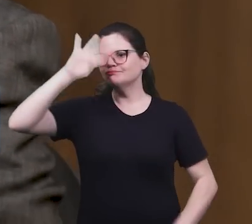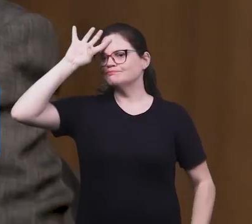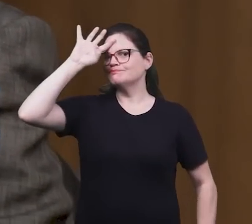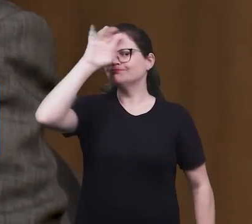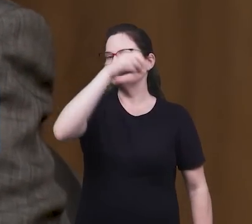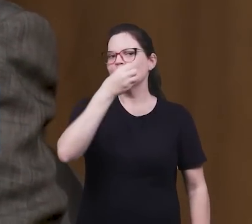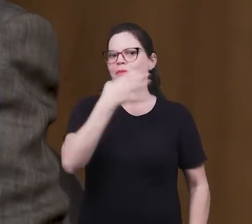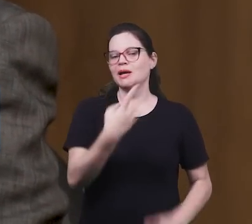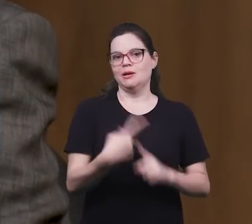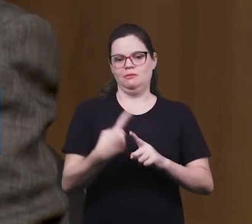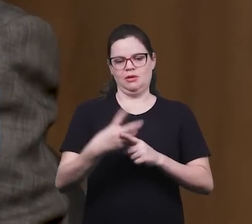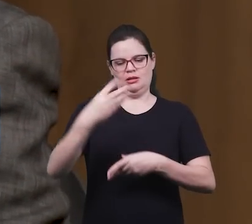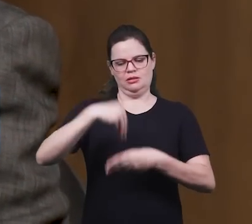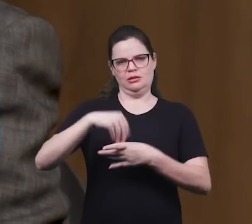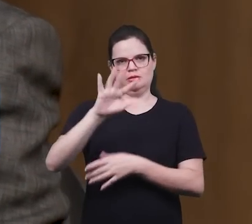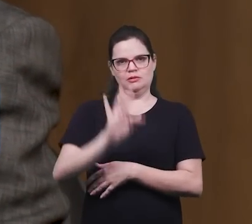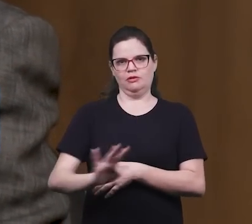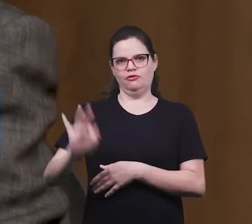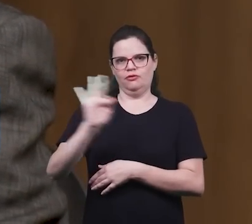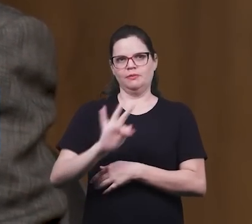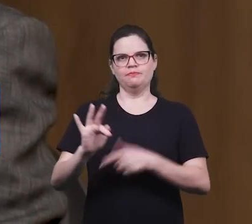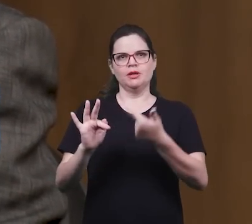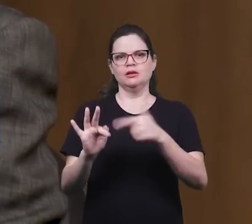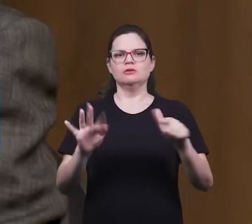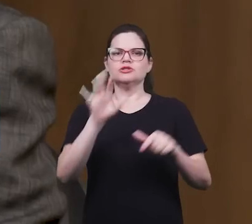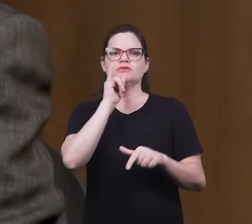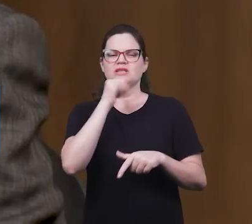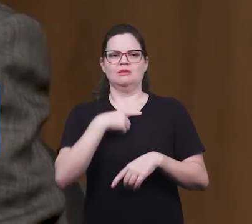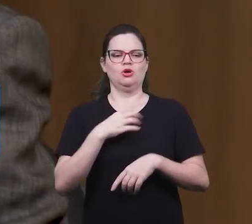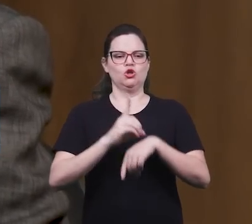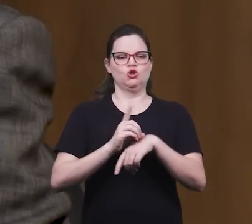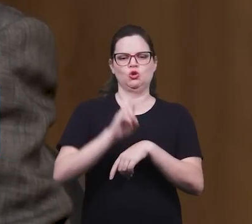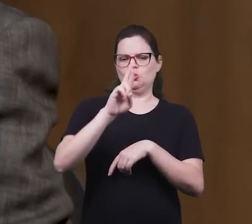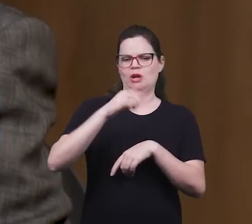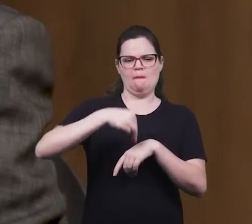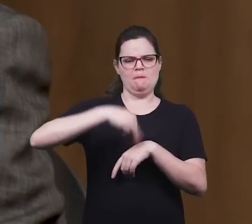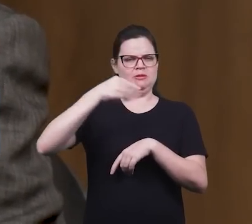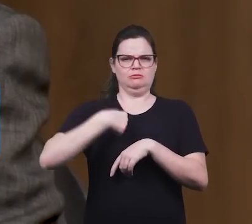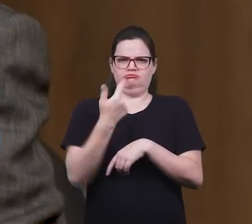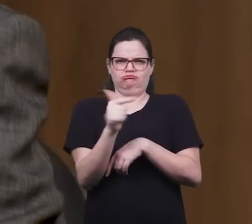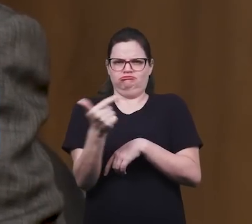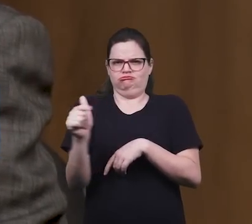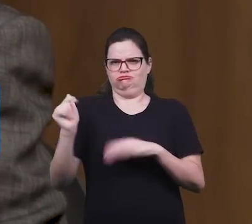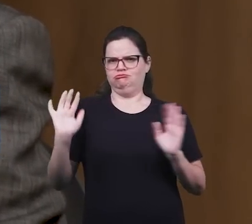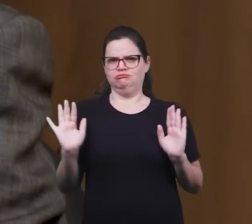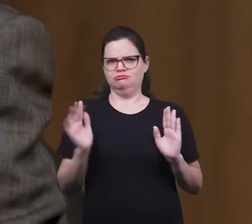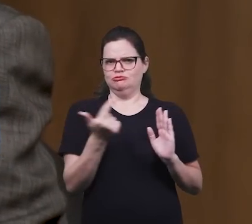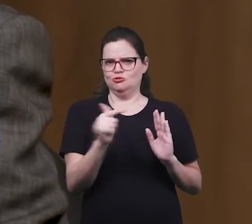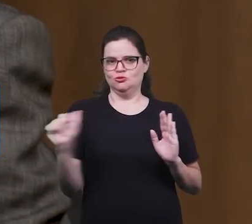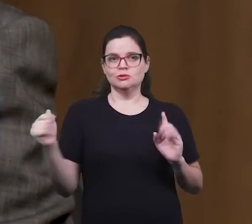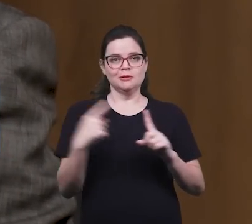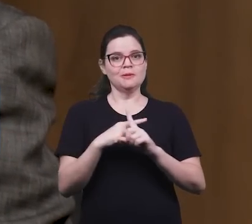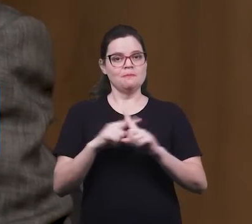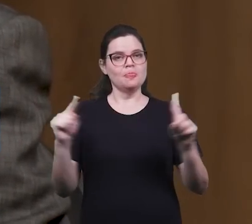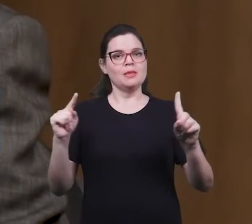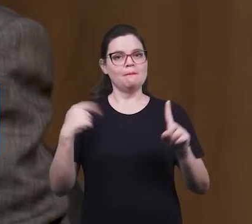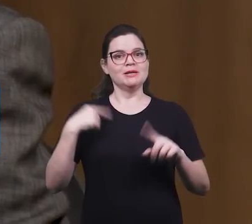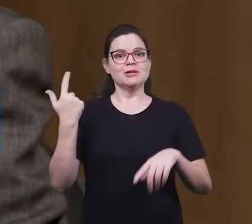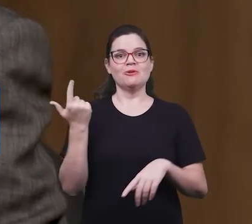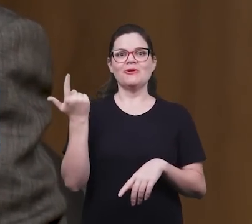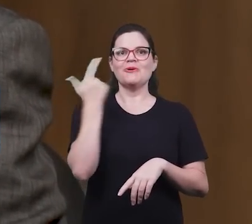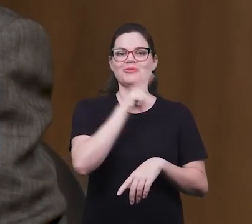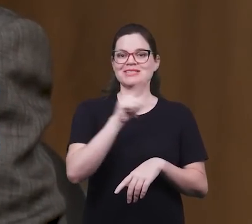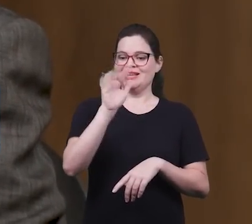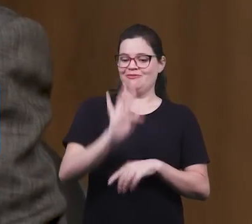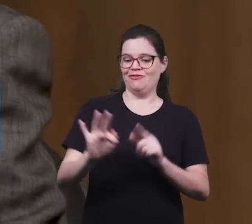embora na minha vida acadêmica eu não tive grandes formações, por exemplo, eu não fiz doutorado, não fiz mestrado, eu consegui pelo menos passar